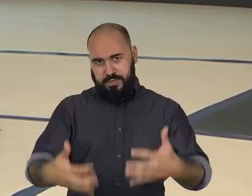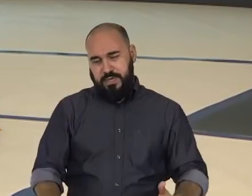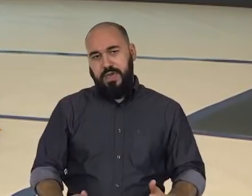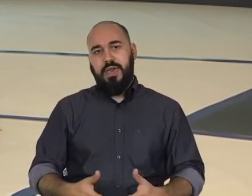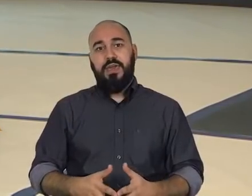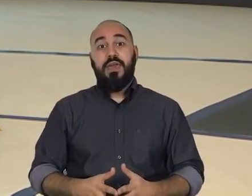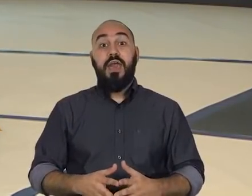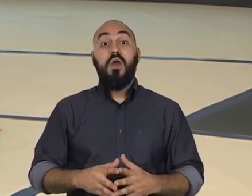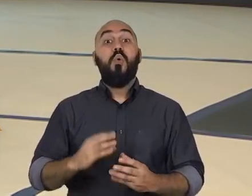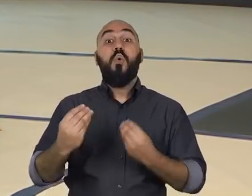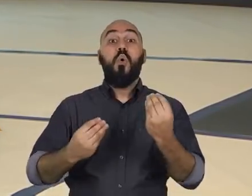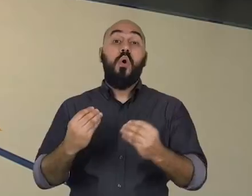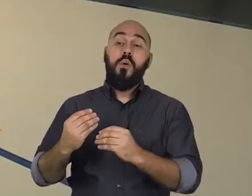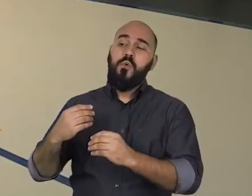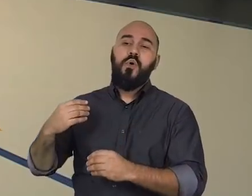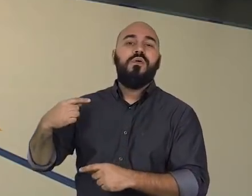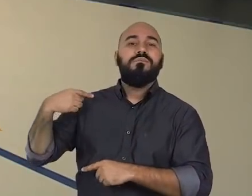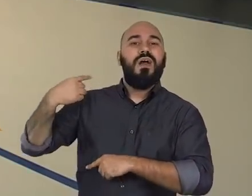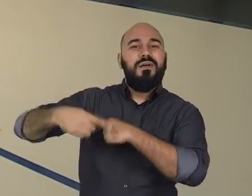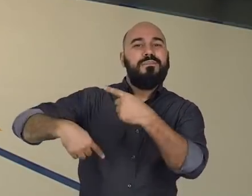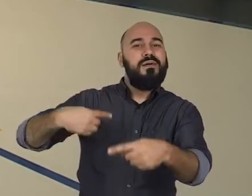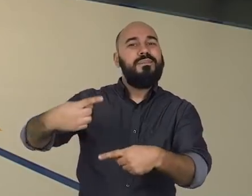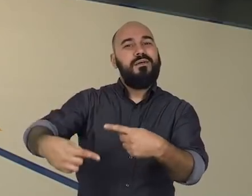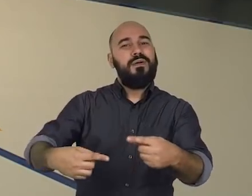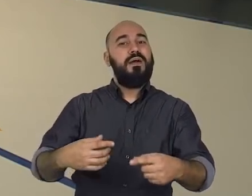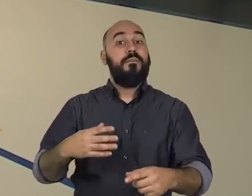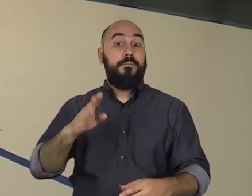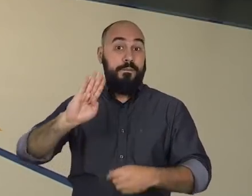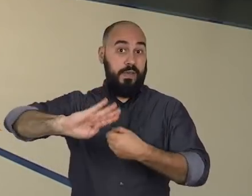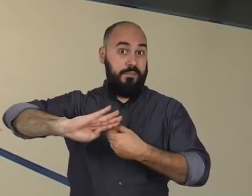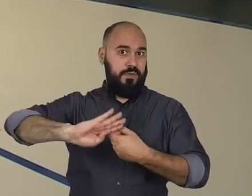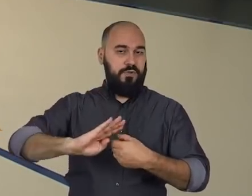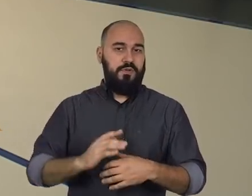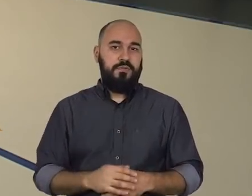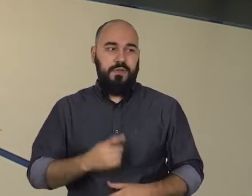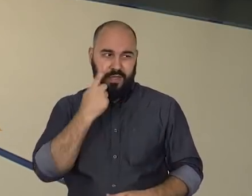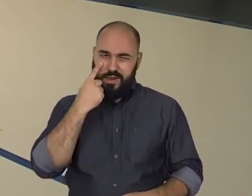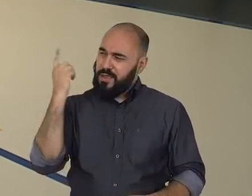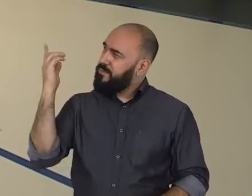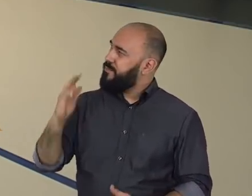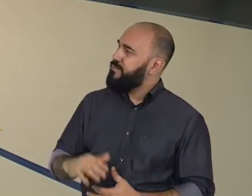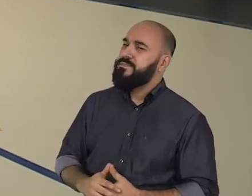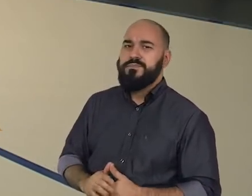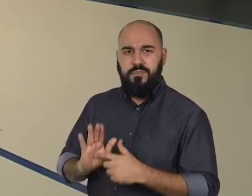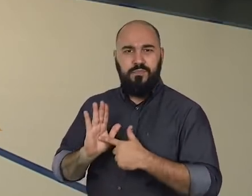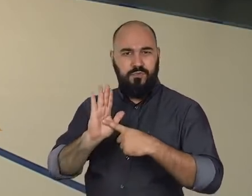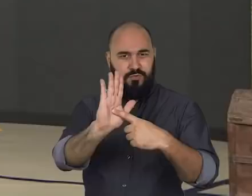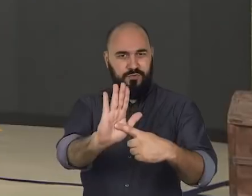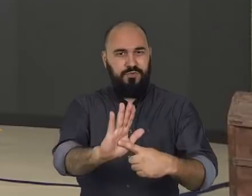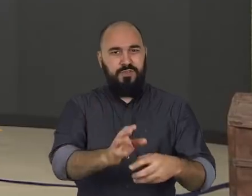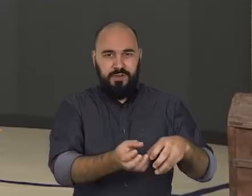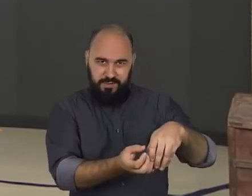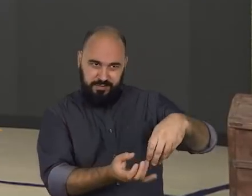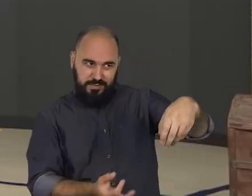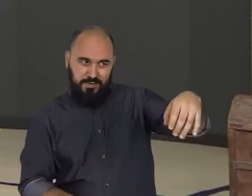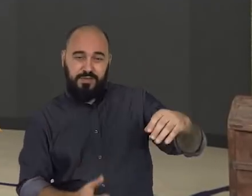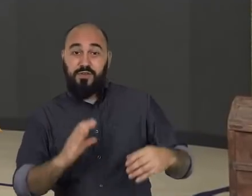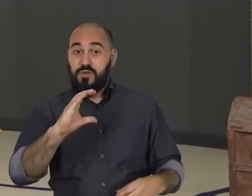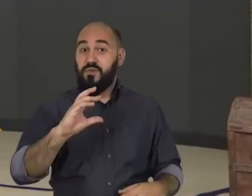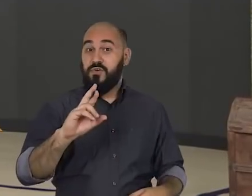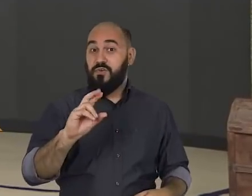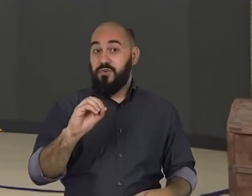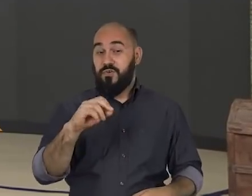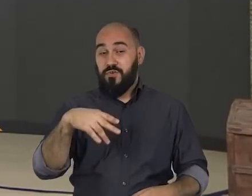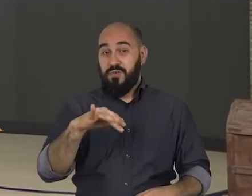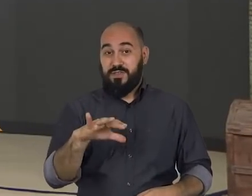a Crônica Babilônica. Vamos ver aqui na tela. Lembra que eu mostrei este documento babilônico com escrita cuneiforme, a Crônica Babilônica?